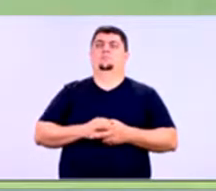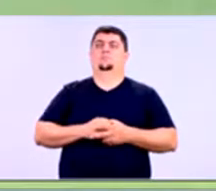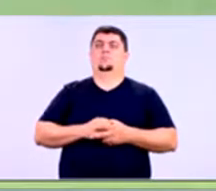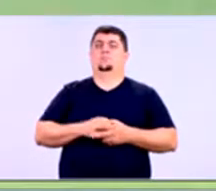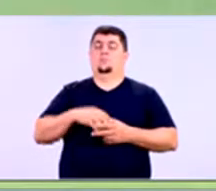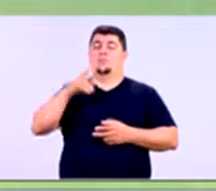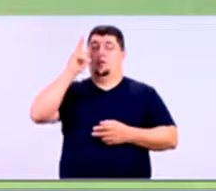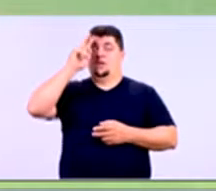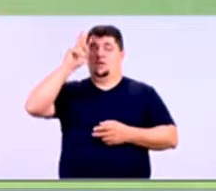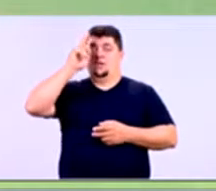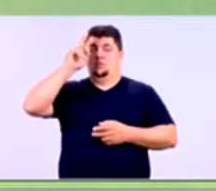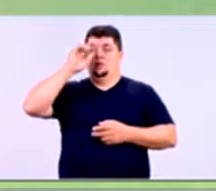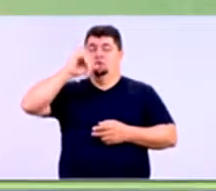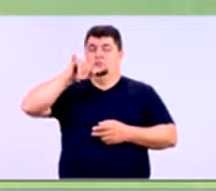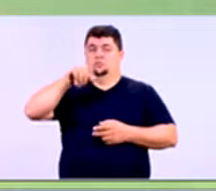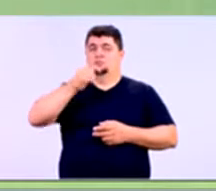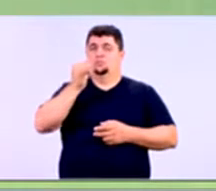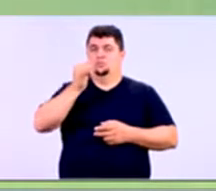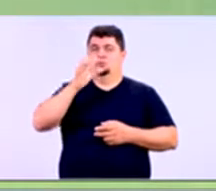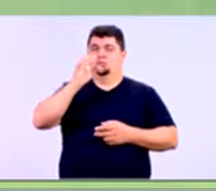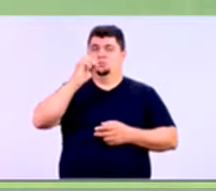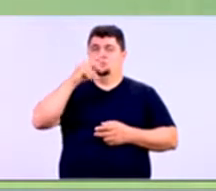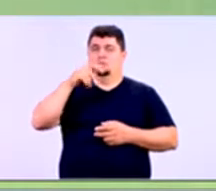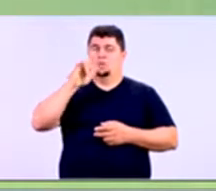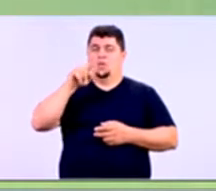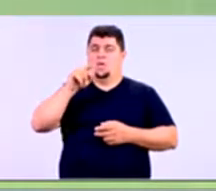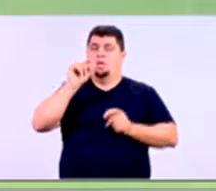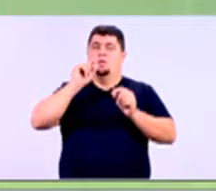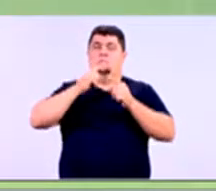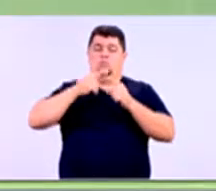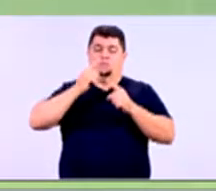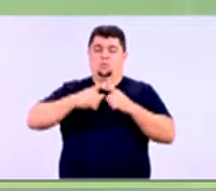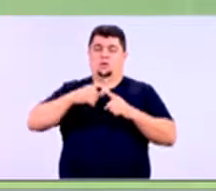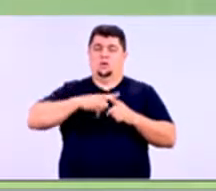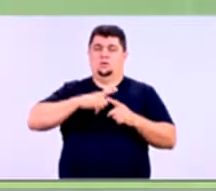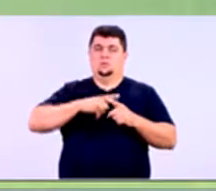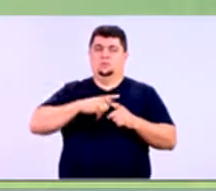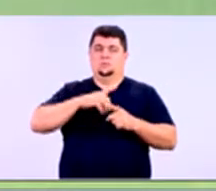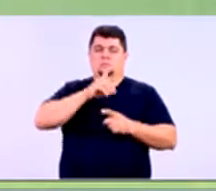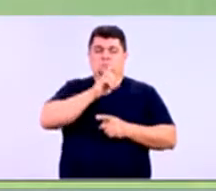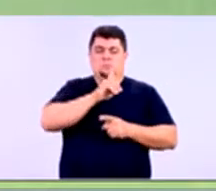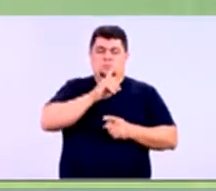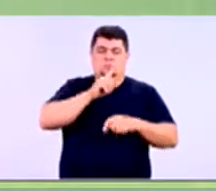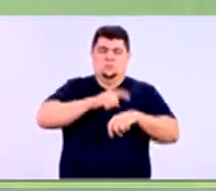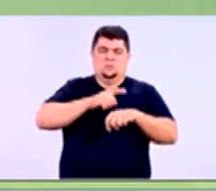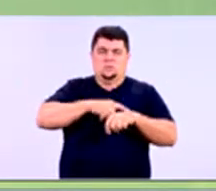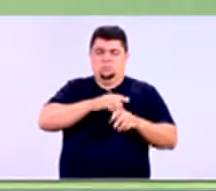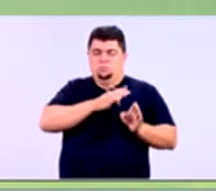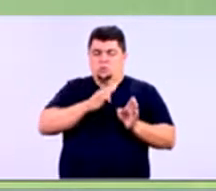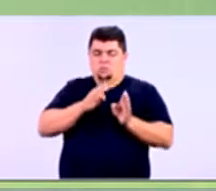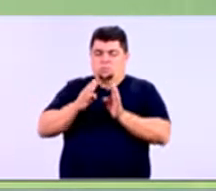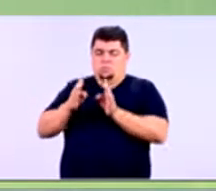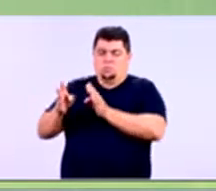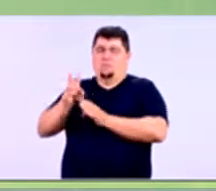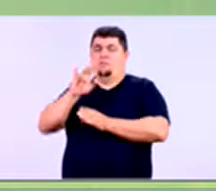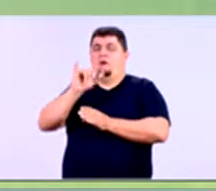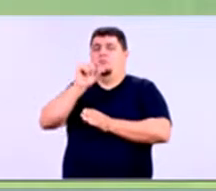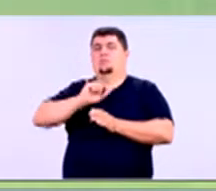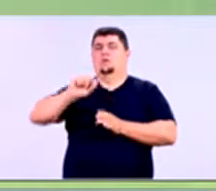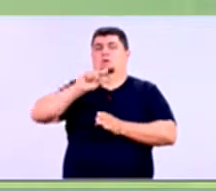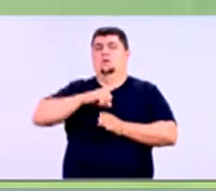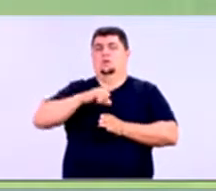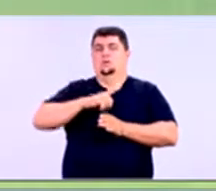Recapitulando, os juros compostos são aqueles que em cada período financeiro,